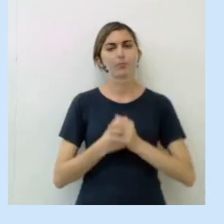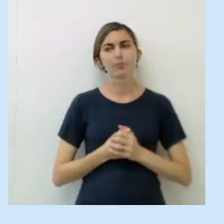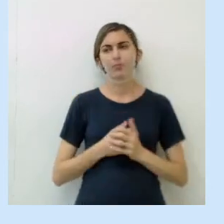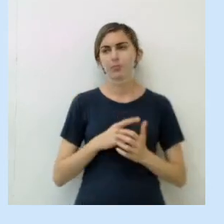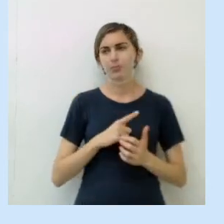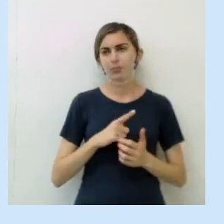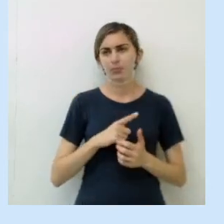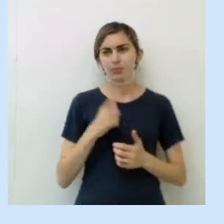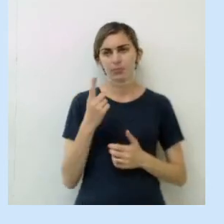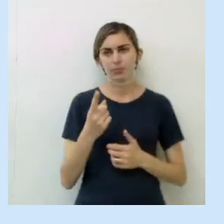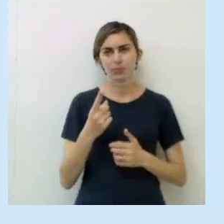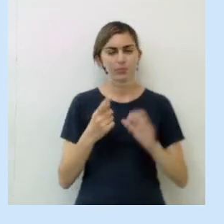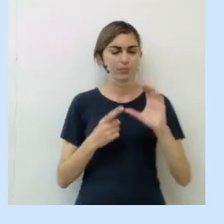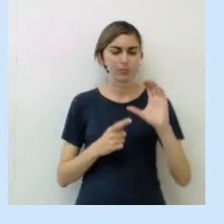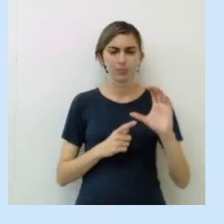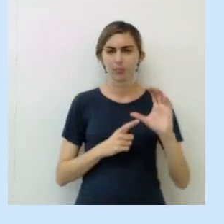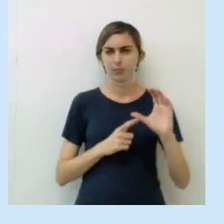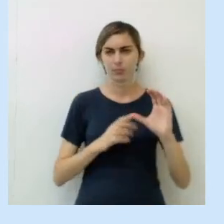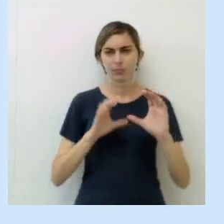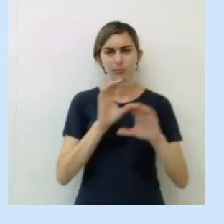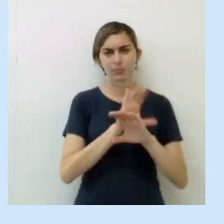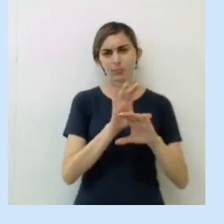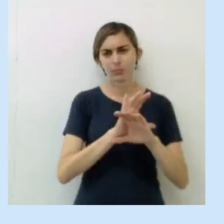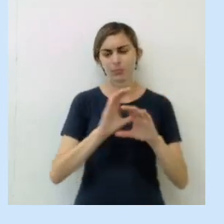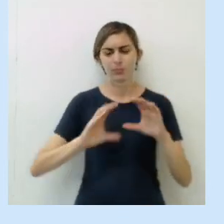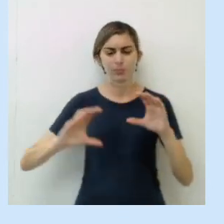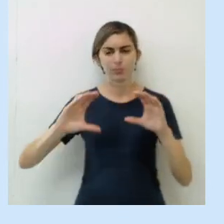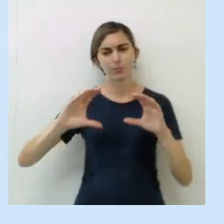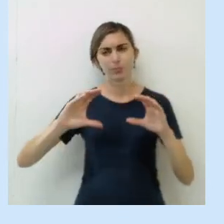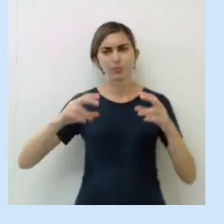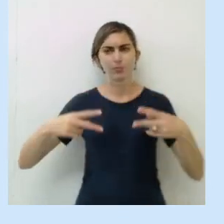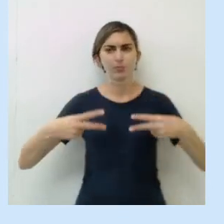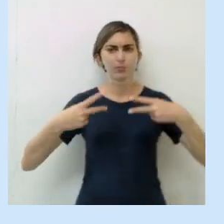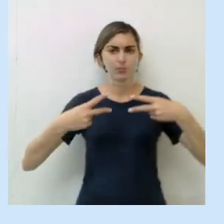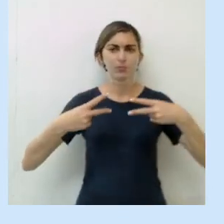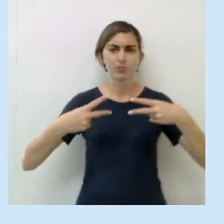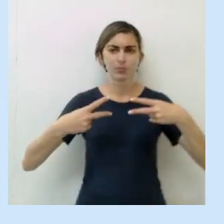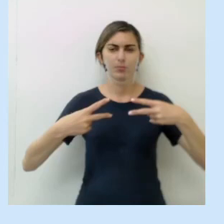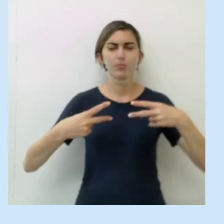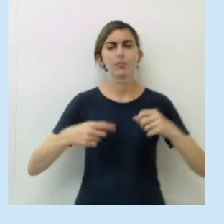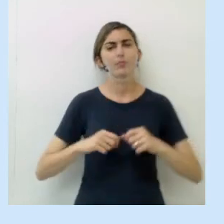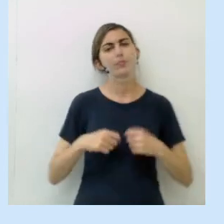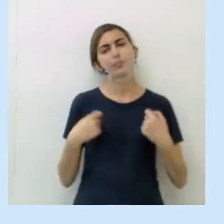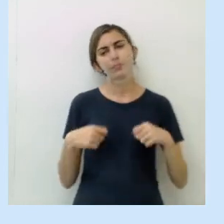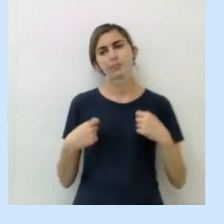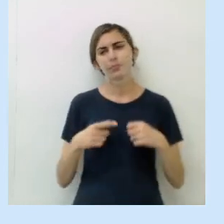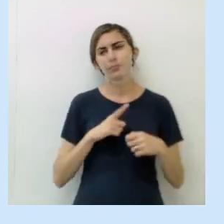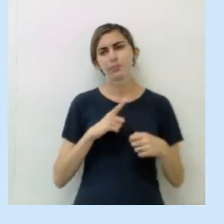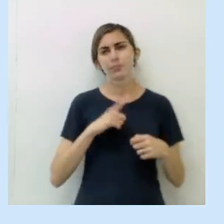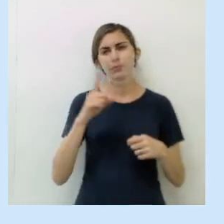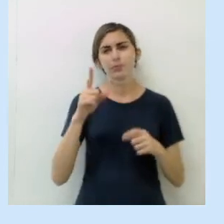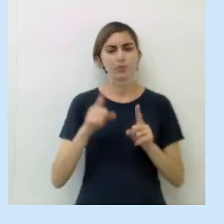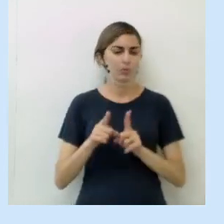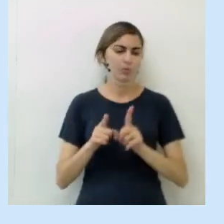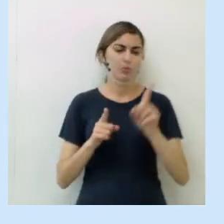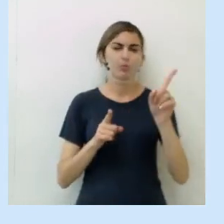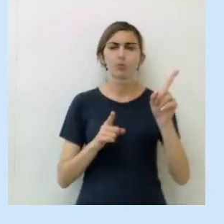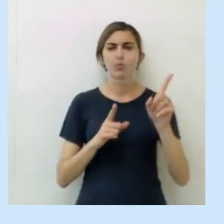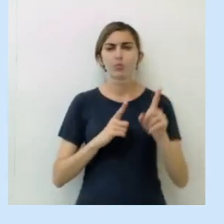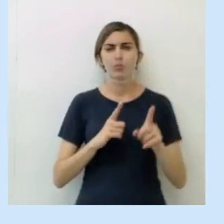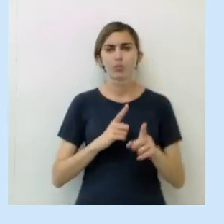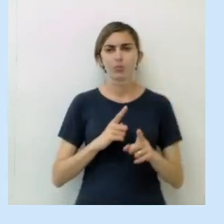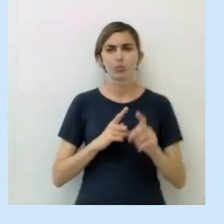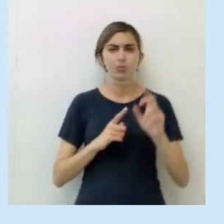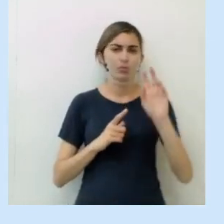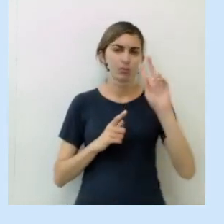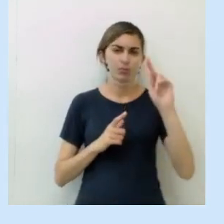eu tenho a cadeia, o carbono com dois carbonos aqui, né? A ligação dupla, porque é pré-requisito. E aqui, olha só, eu tenho